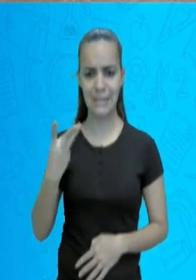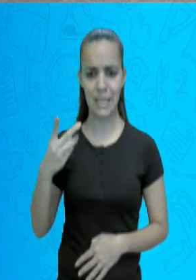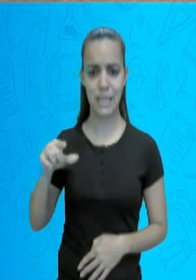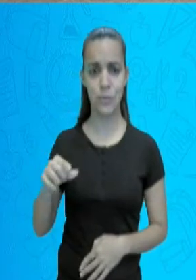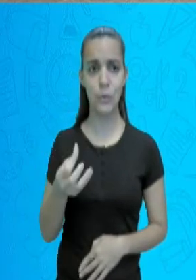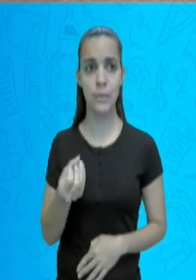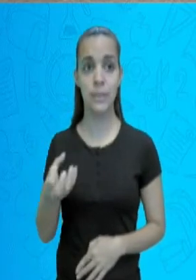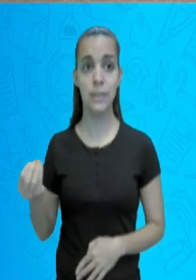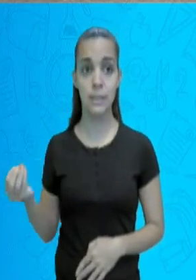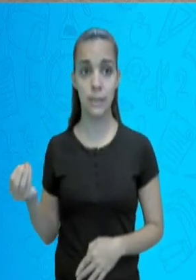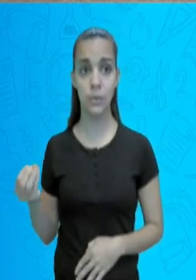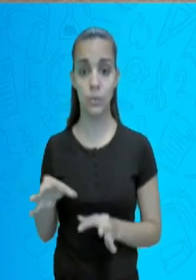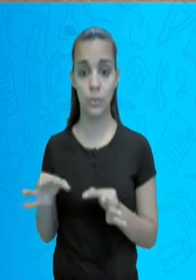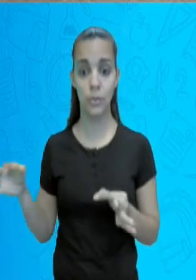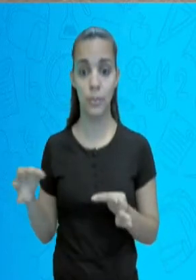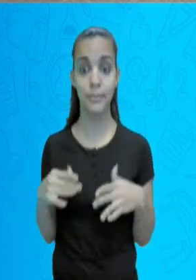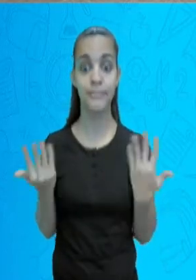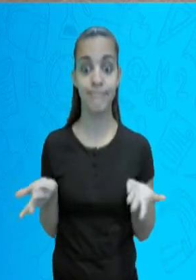E aí?